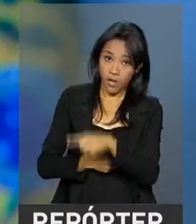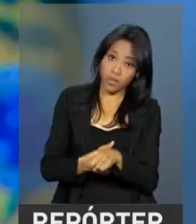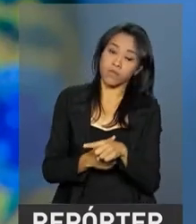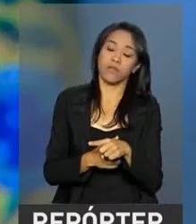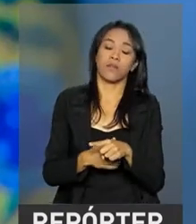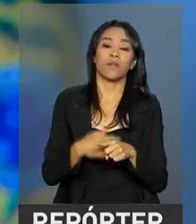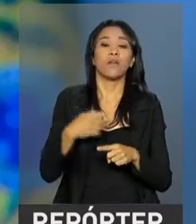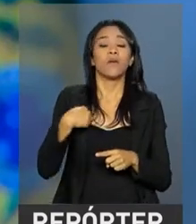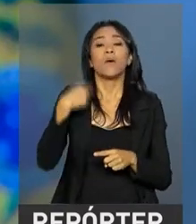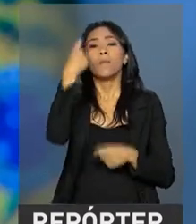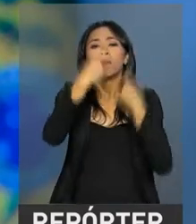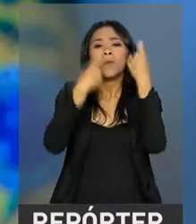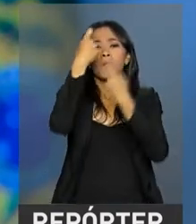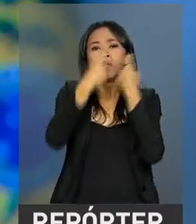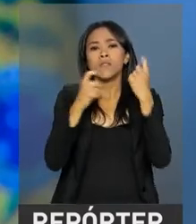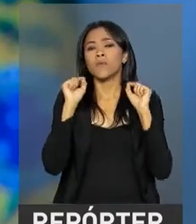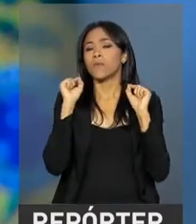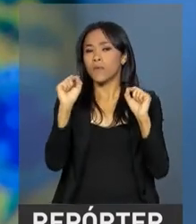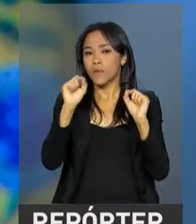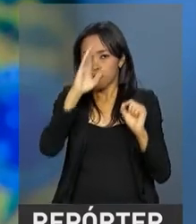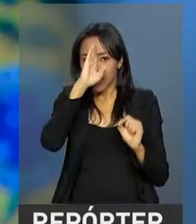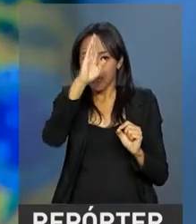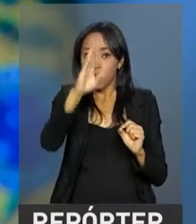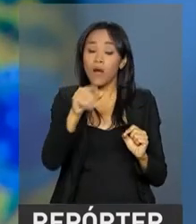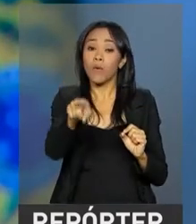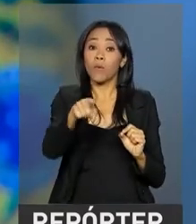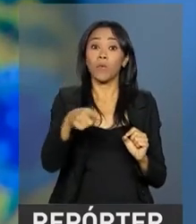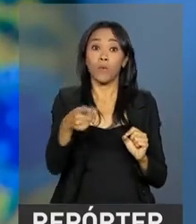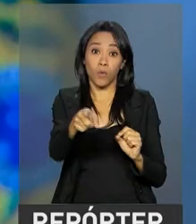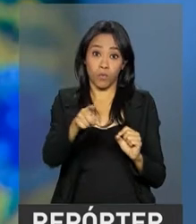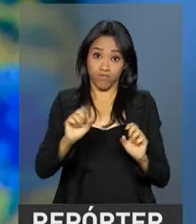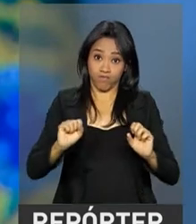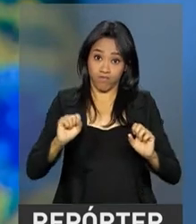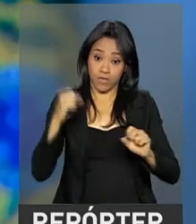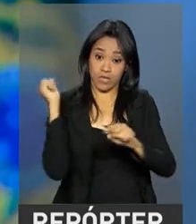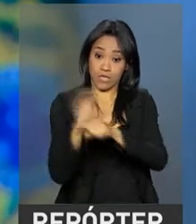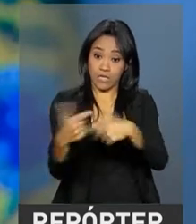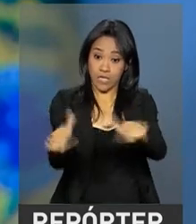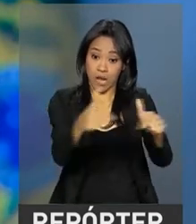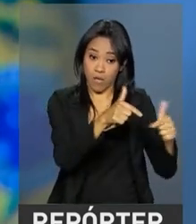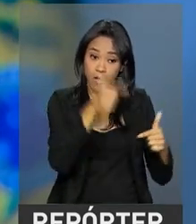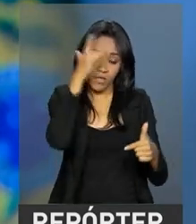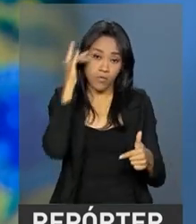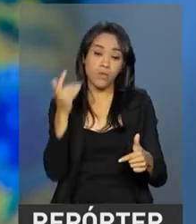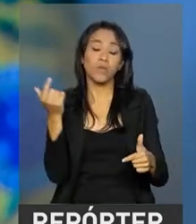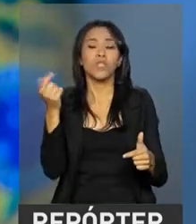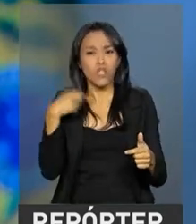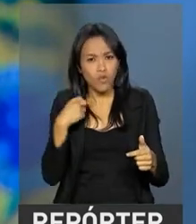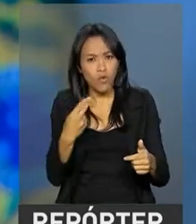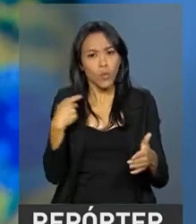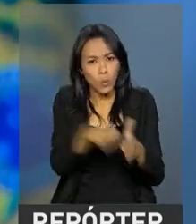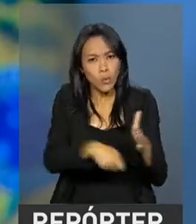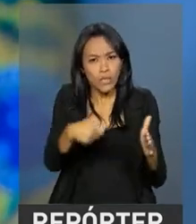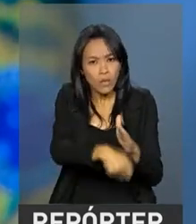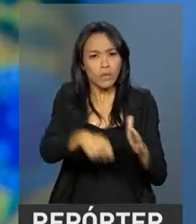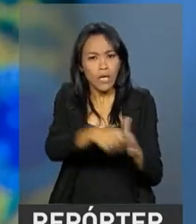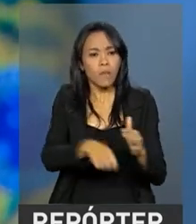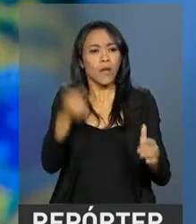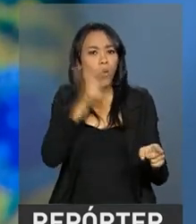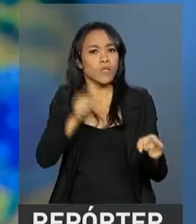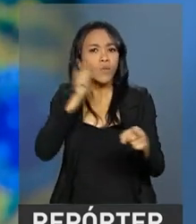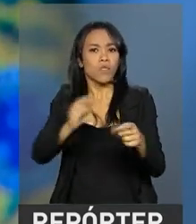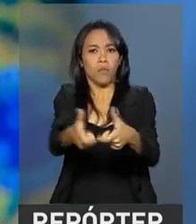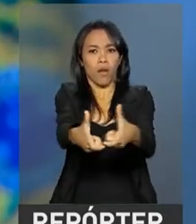central o resgate dos empregos perdidos e vou lutar por esses empregos até o último dia